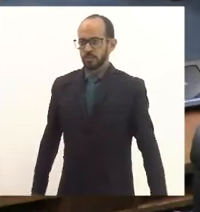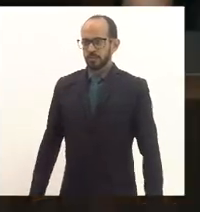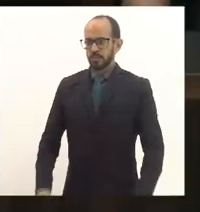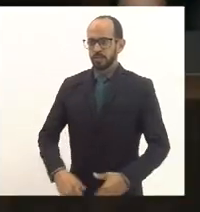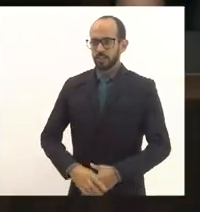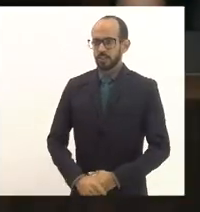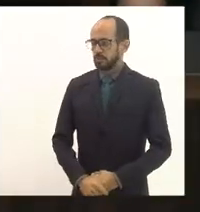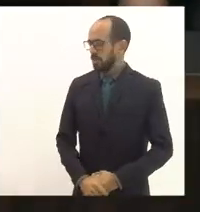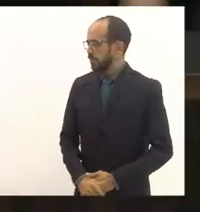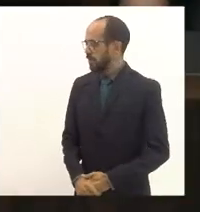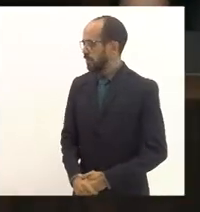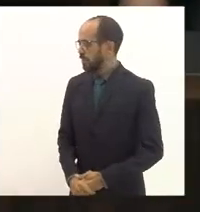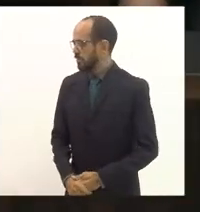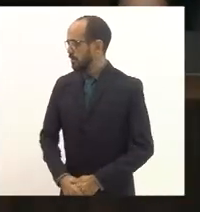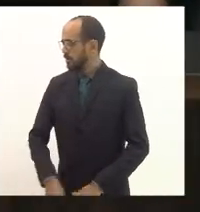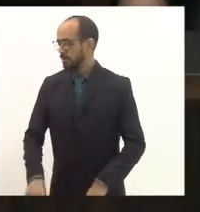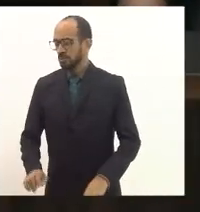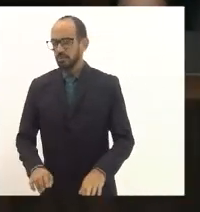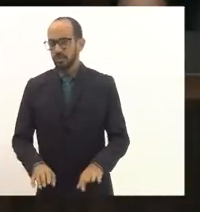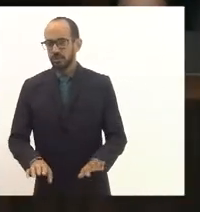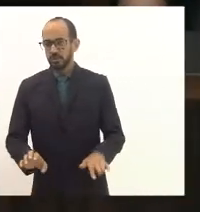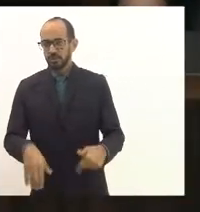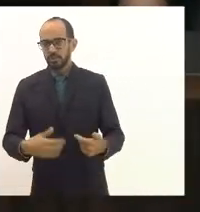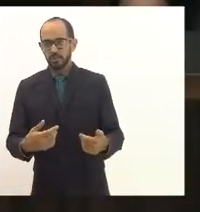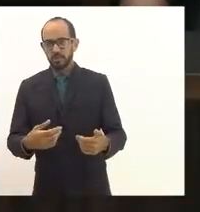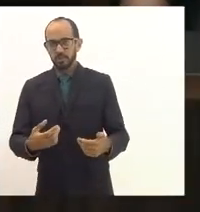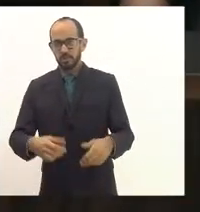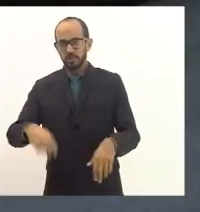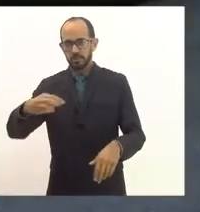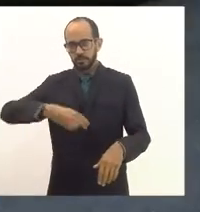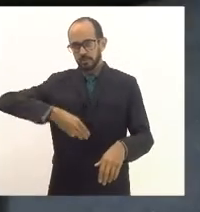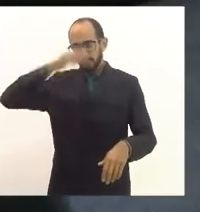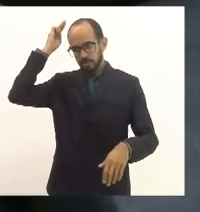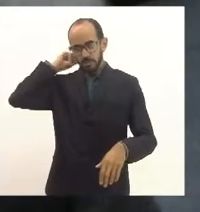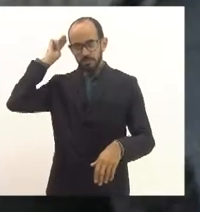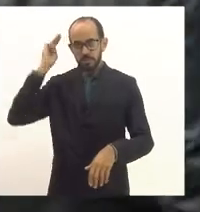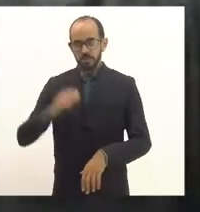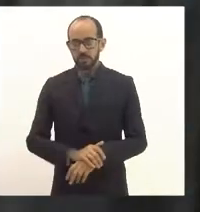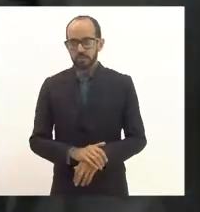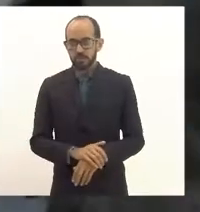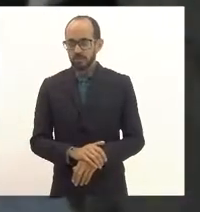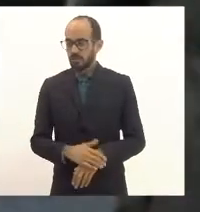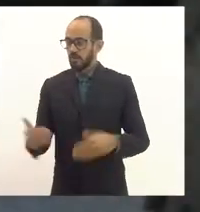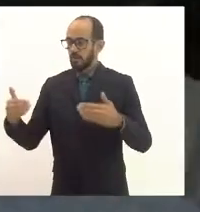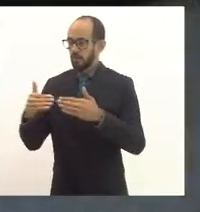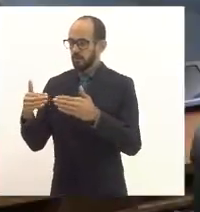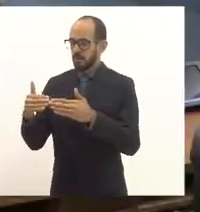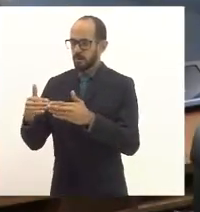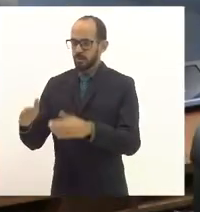Pela Comissão de Orçamento, deputado Márcio Pacheco. Favorável.